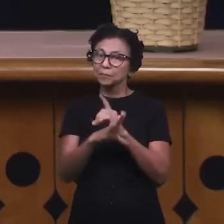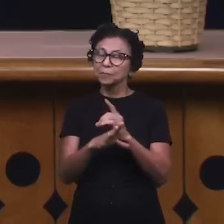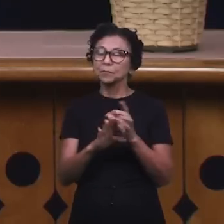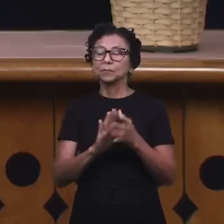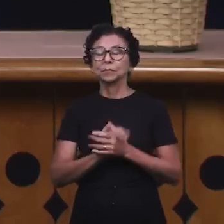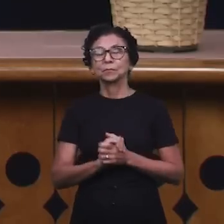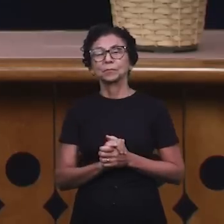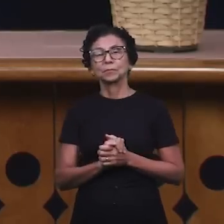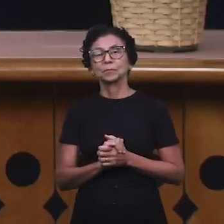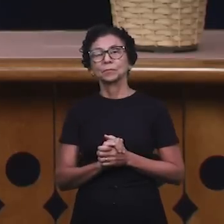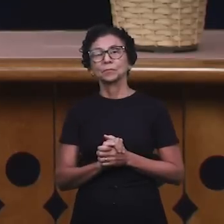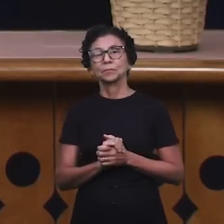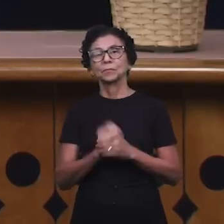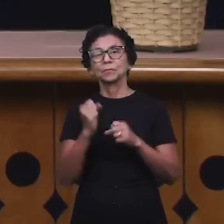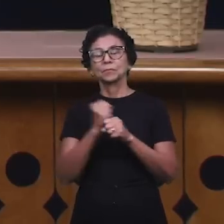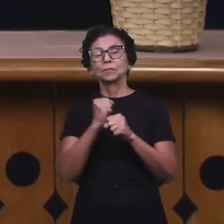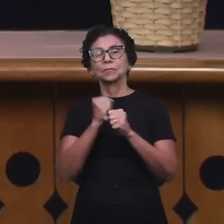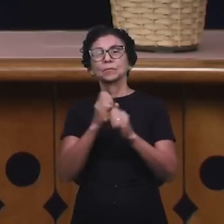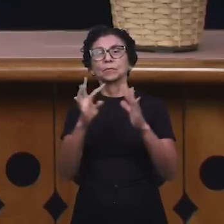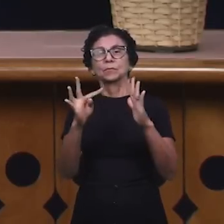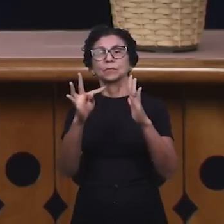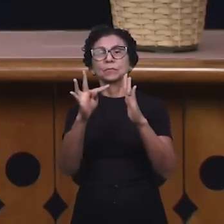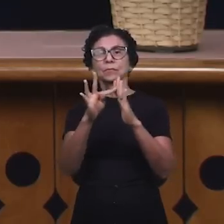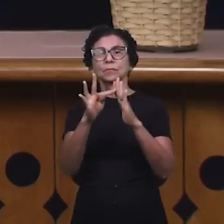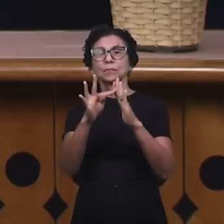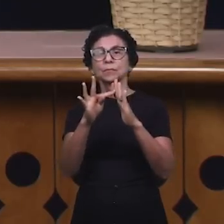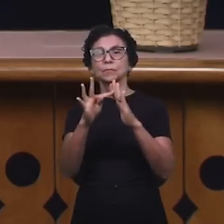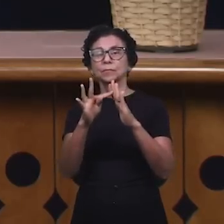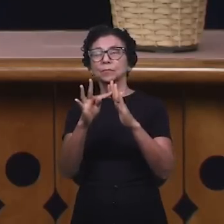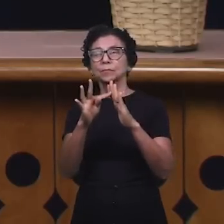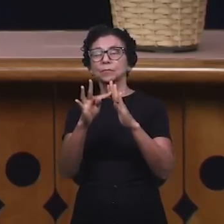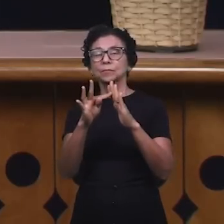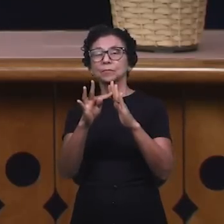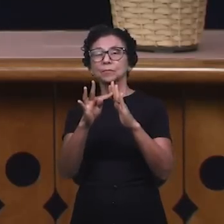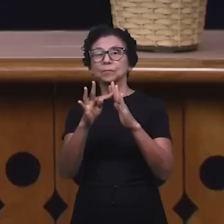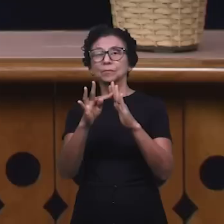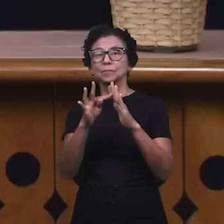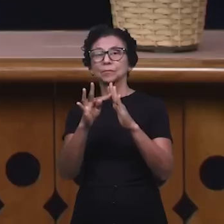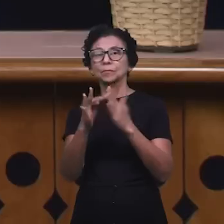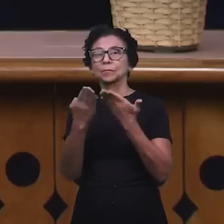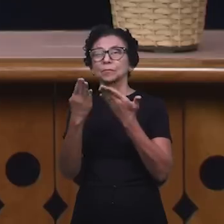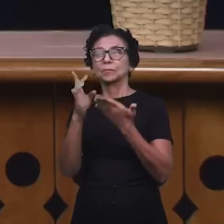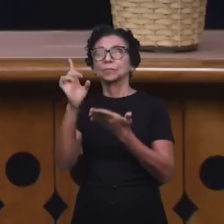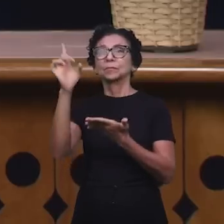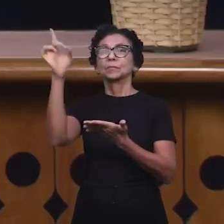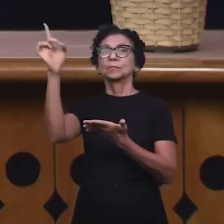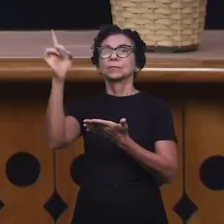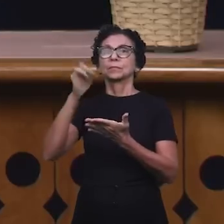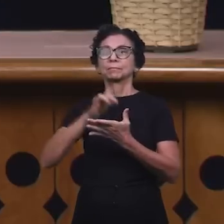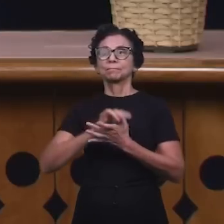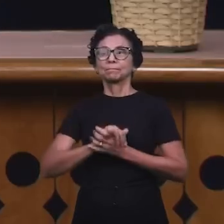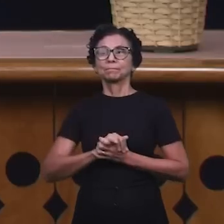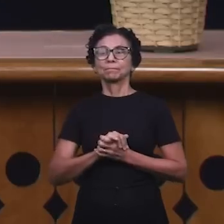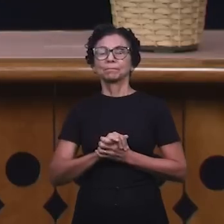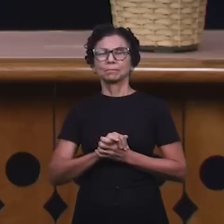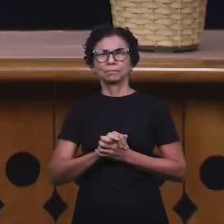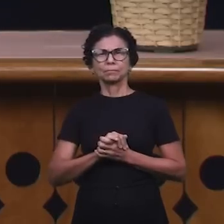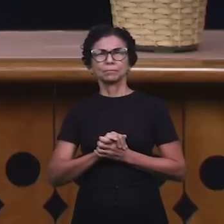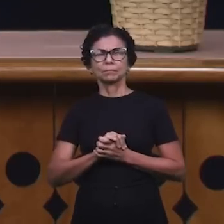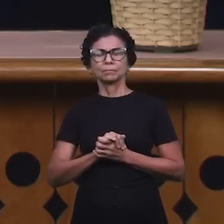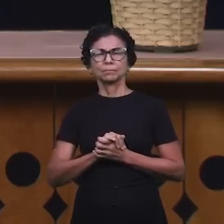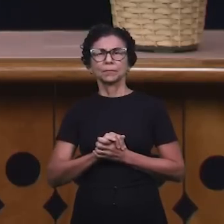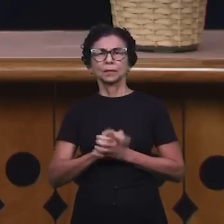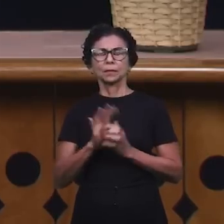construído e representava Israel na sua plenitude. Quando ele viu a cidade e